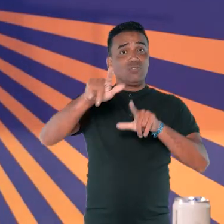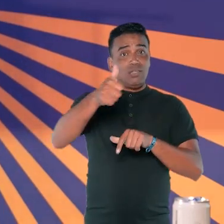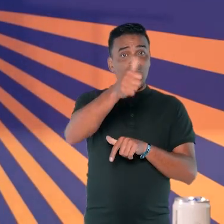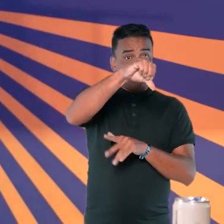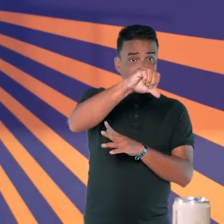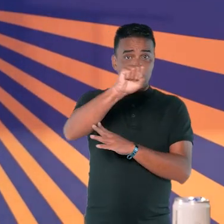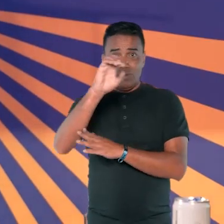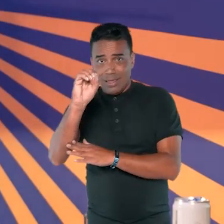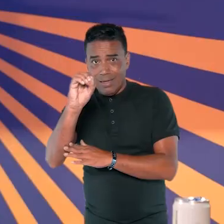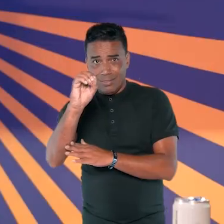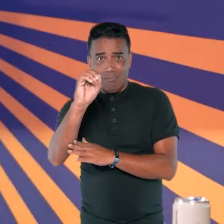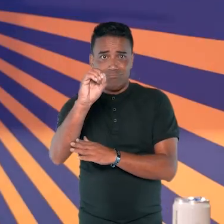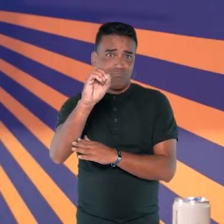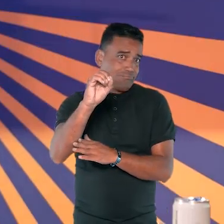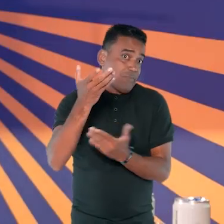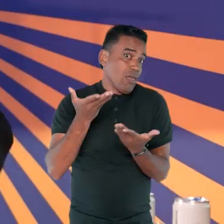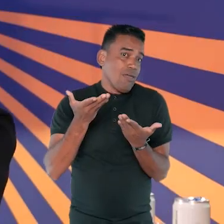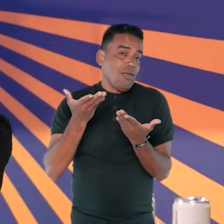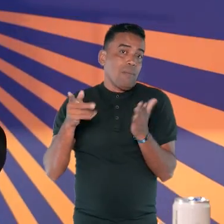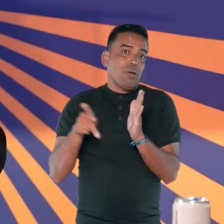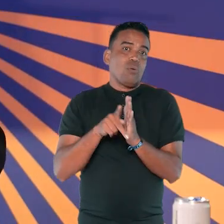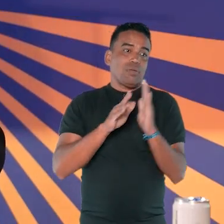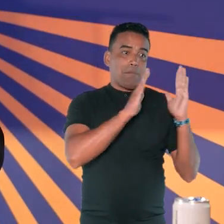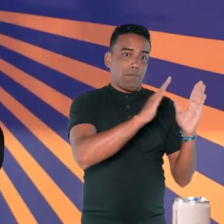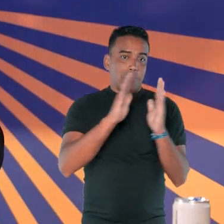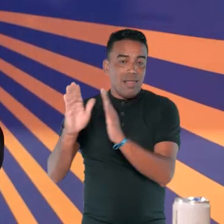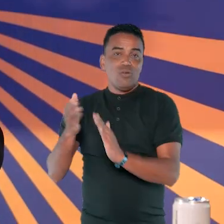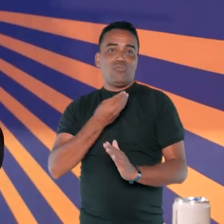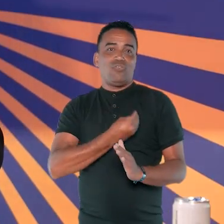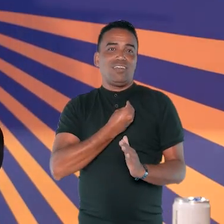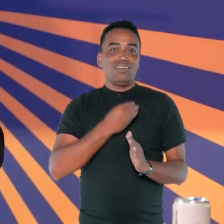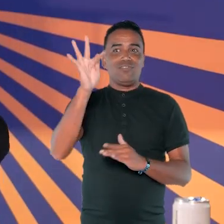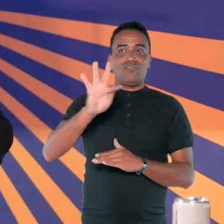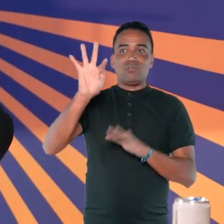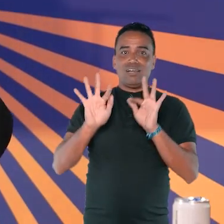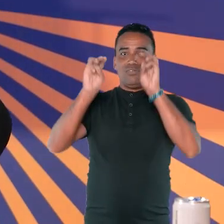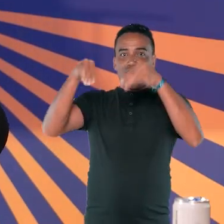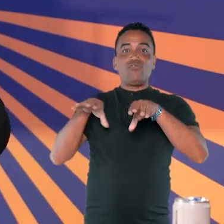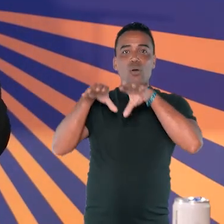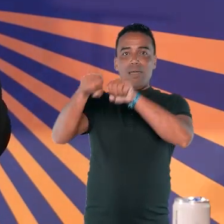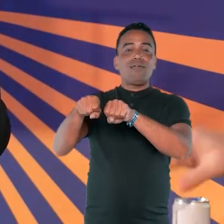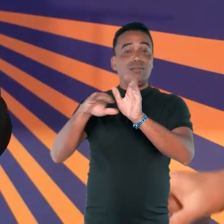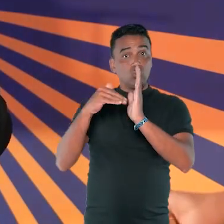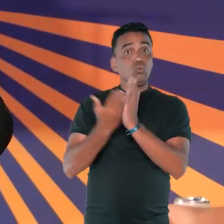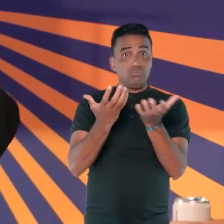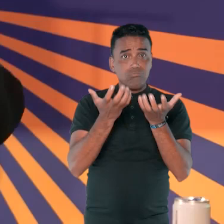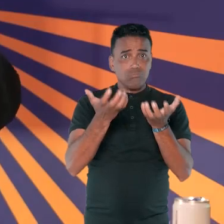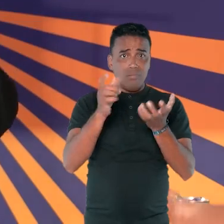80, recém-saída, também tem a questão da fase na vida. Recém-saída de uma faculdade, a gente queria, tudo que a gente queria era